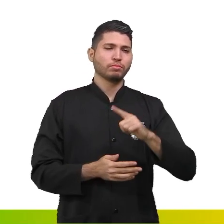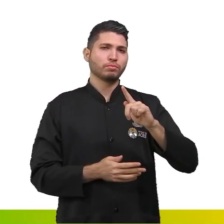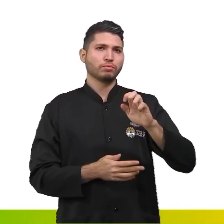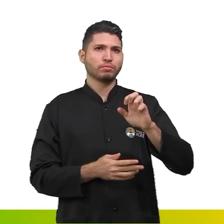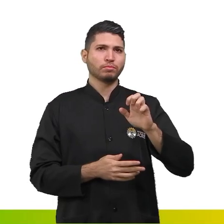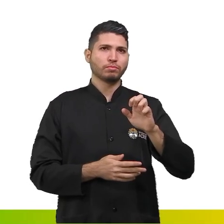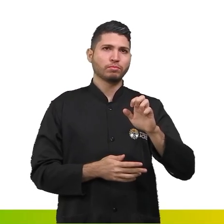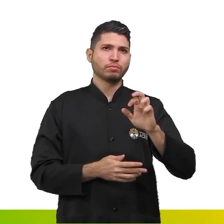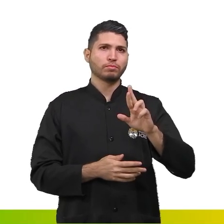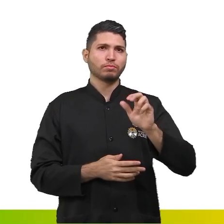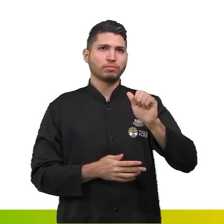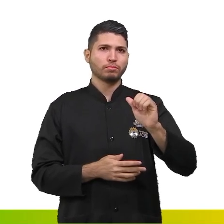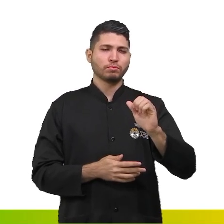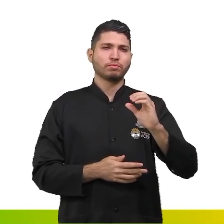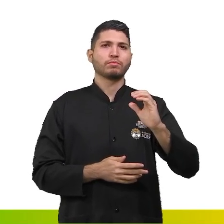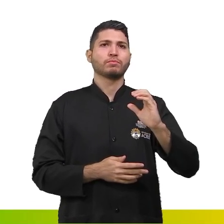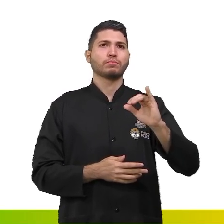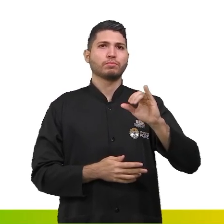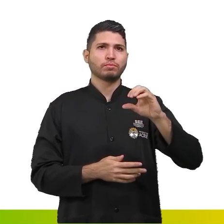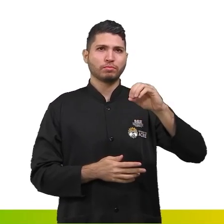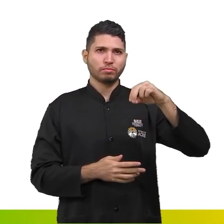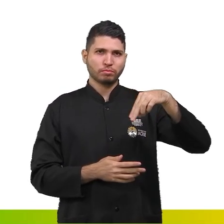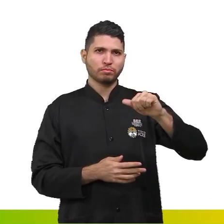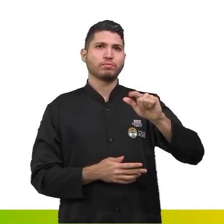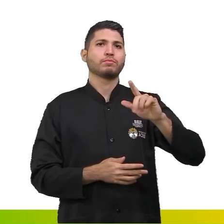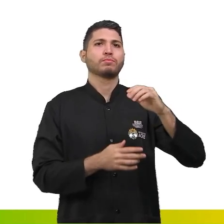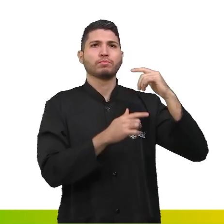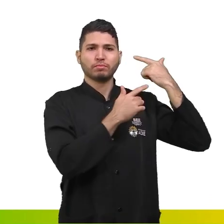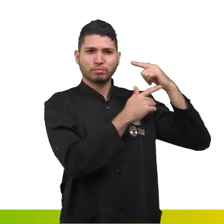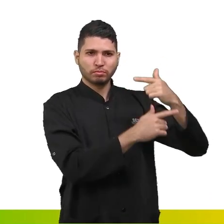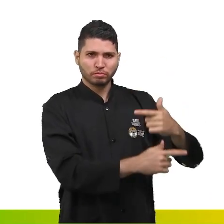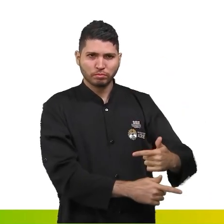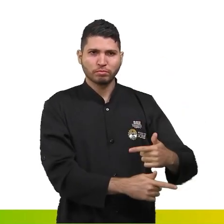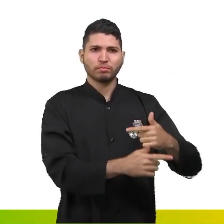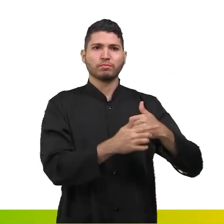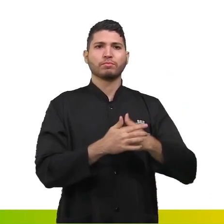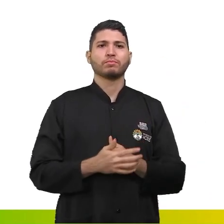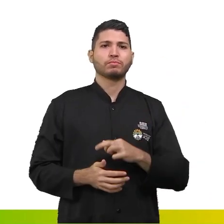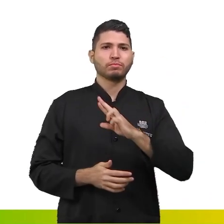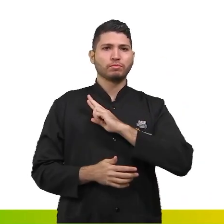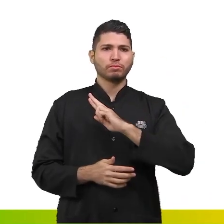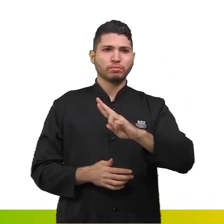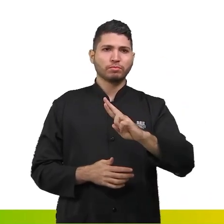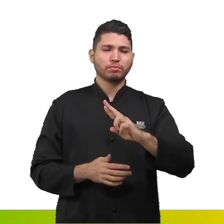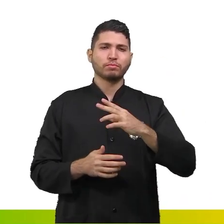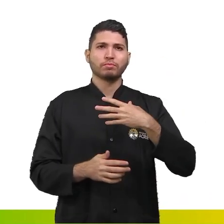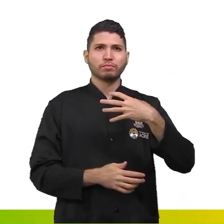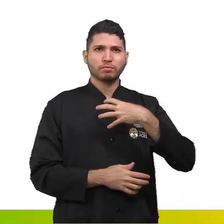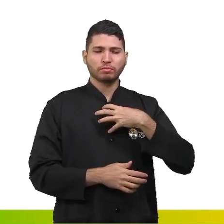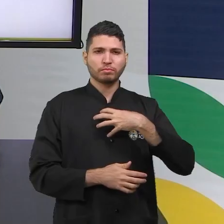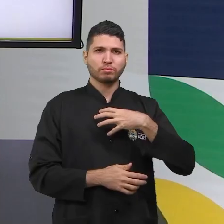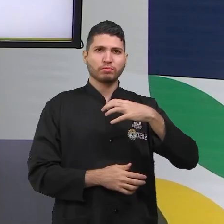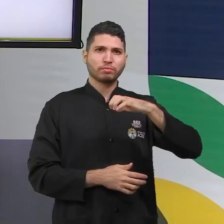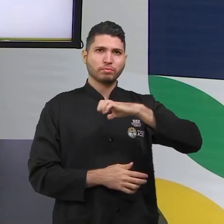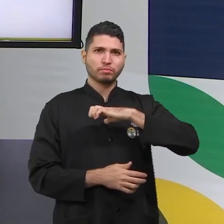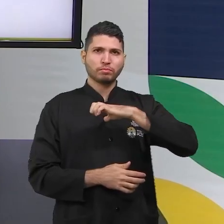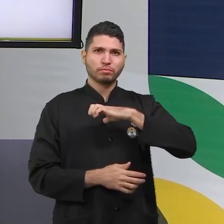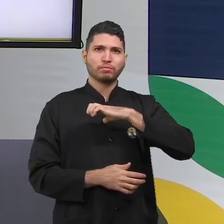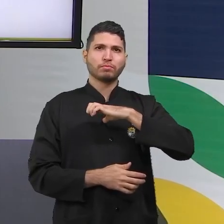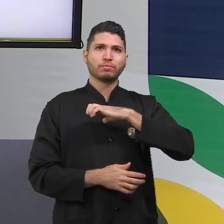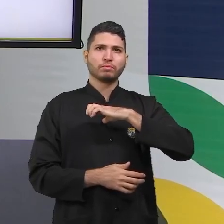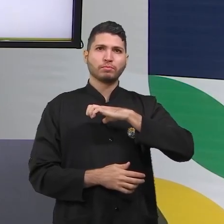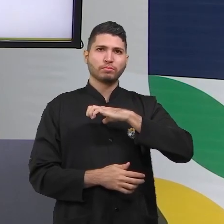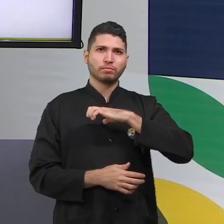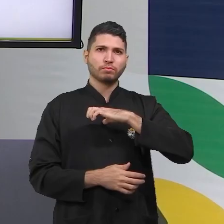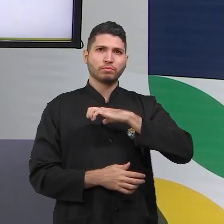geracional, ou seja, é transmitida de geração em geração, representada pelo sentido ético. Então busca muito